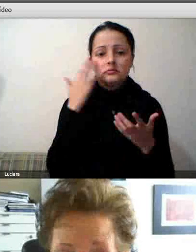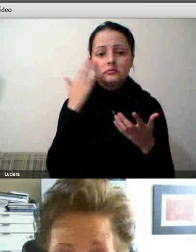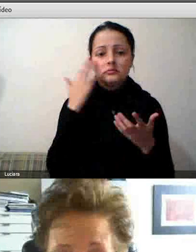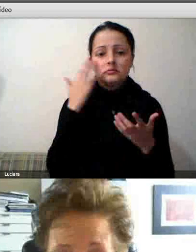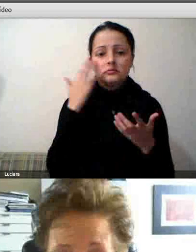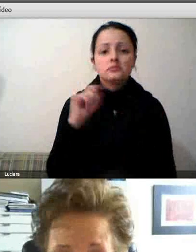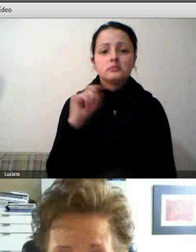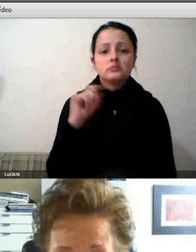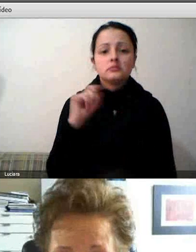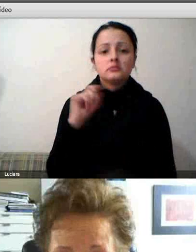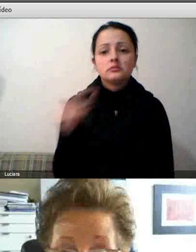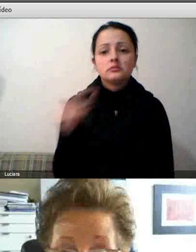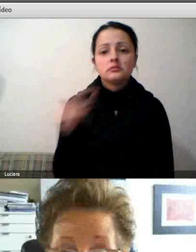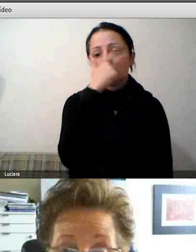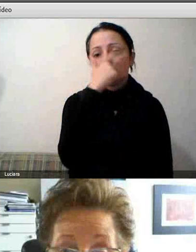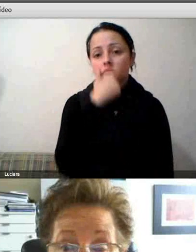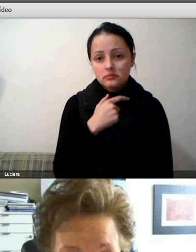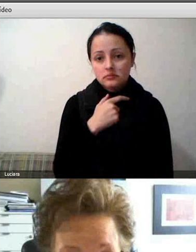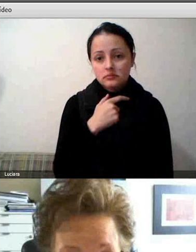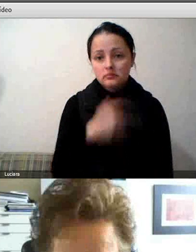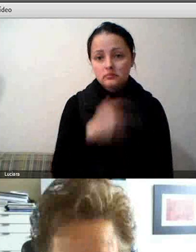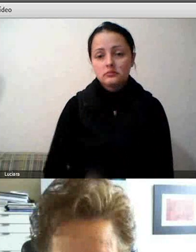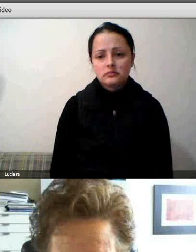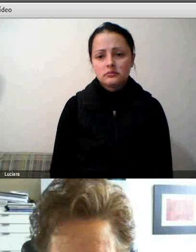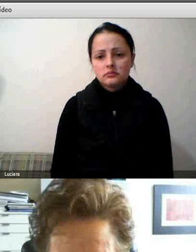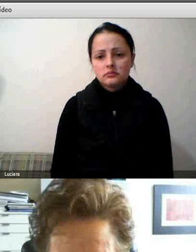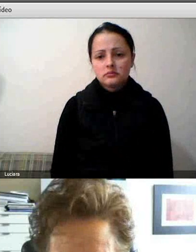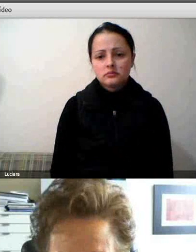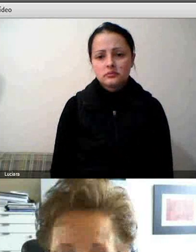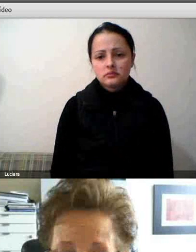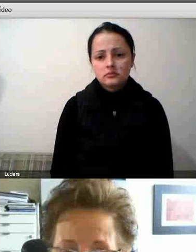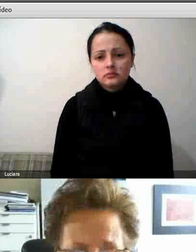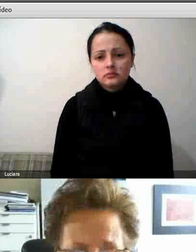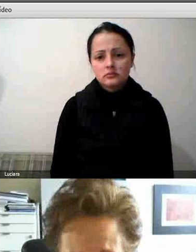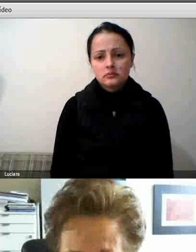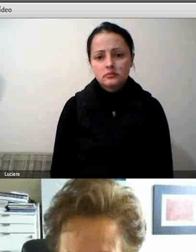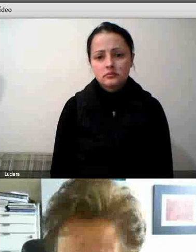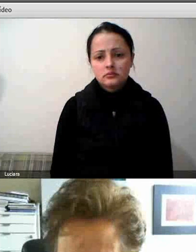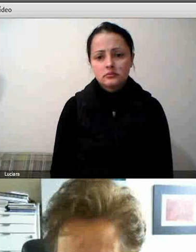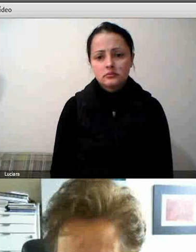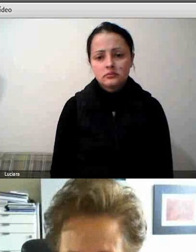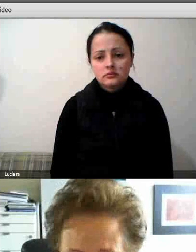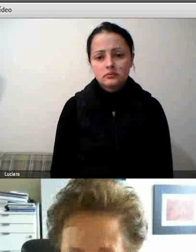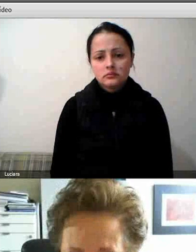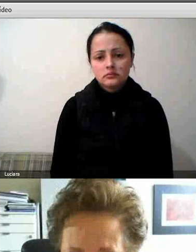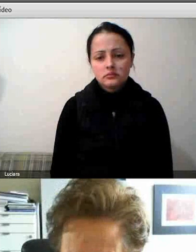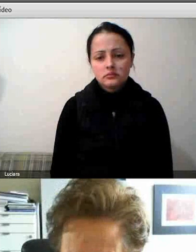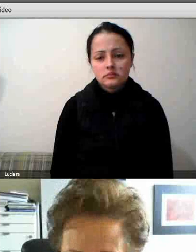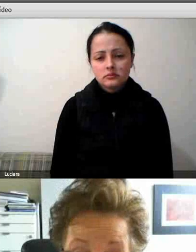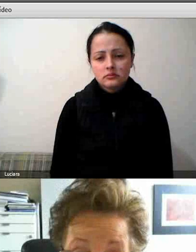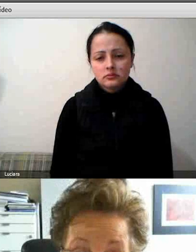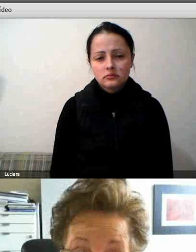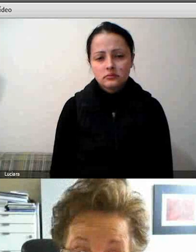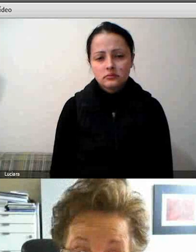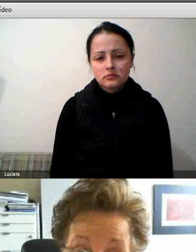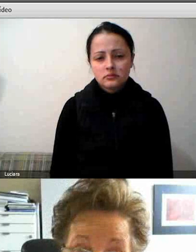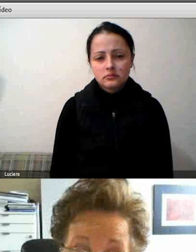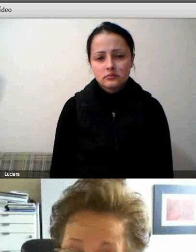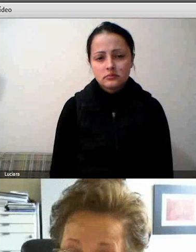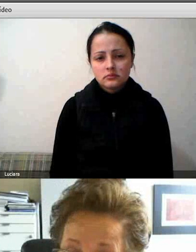estou ensinando, o aluno não esteja aprendendo. Deixa eu só fazer uma perguntinha para vocês, para a gente interagir.